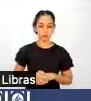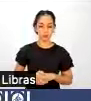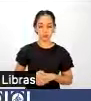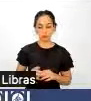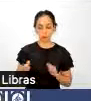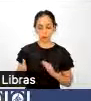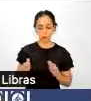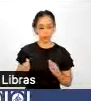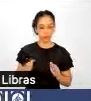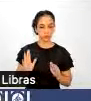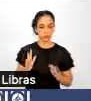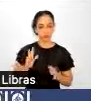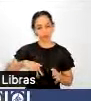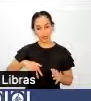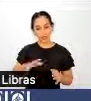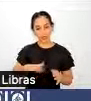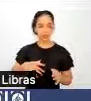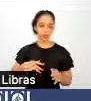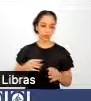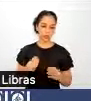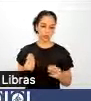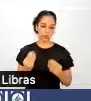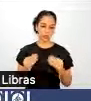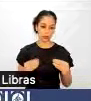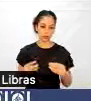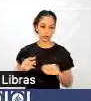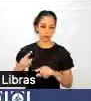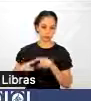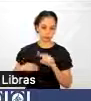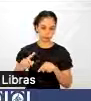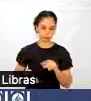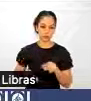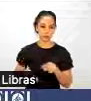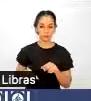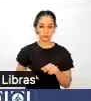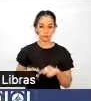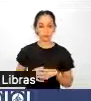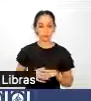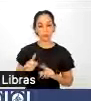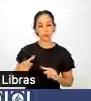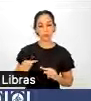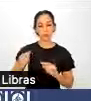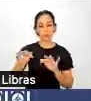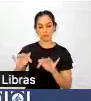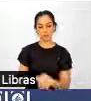eles pintaram e dispuseram esse mobiliário para apropriação, e a fase final.